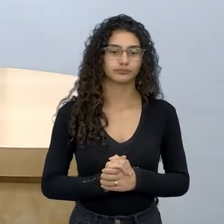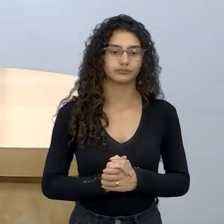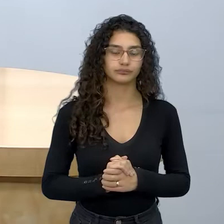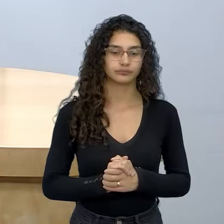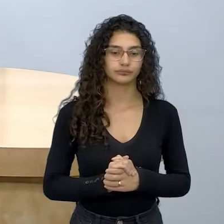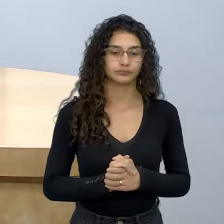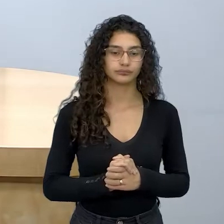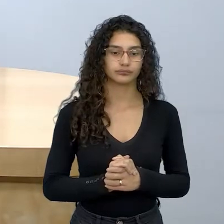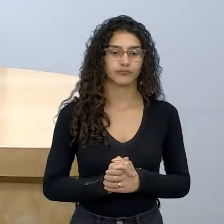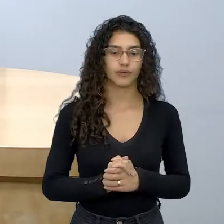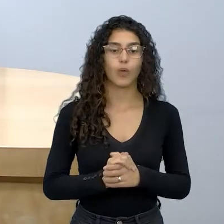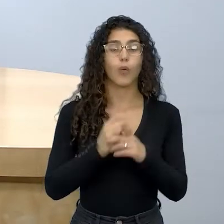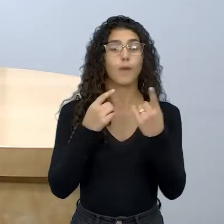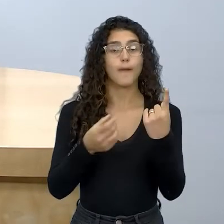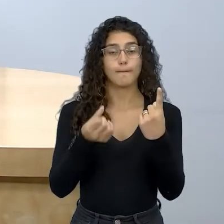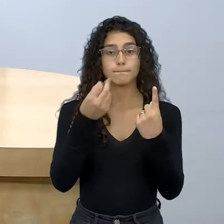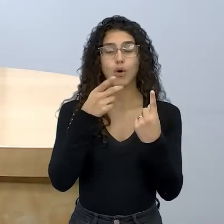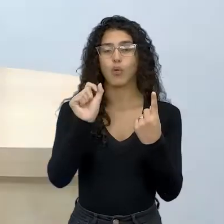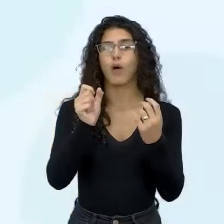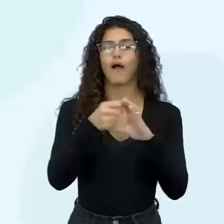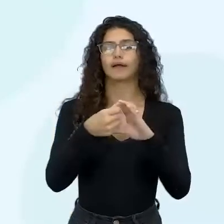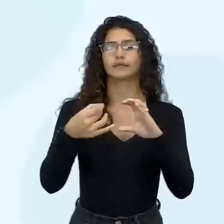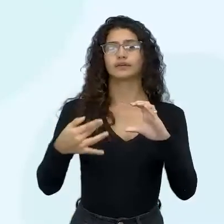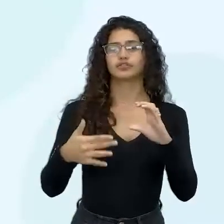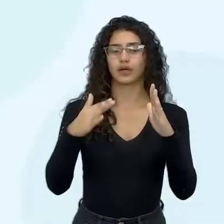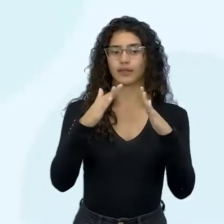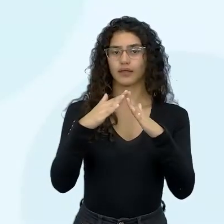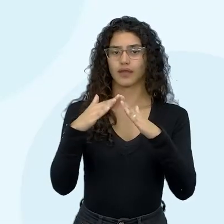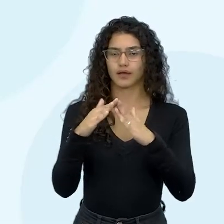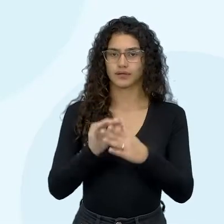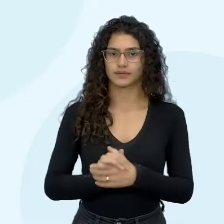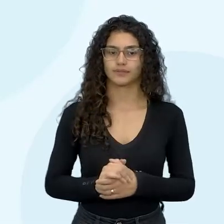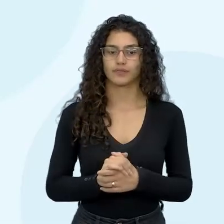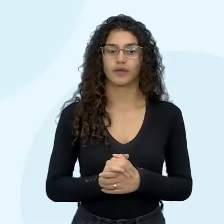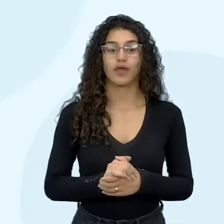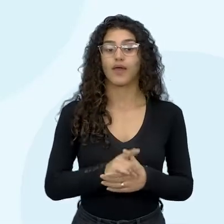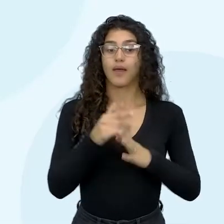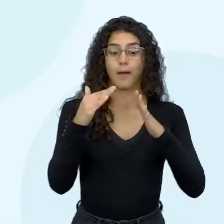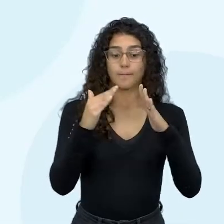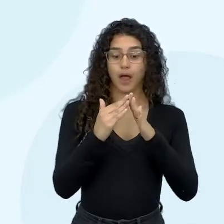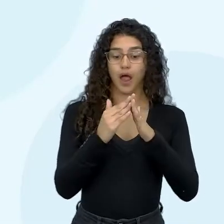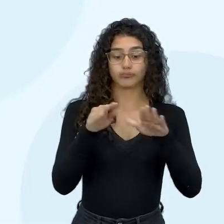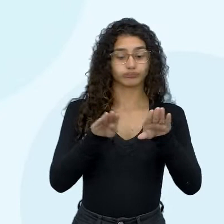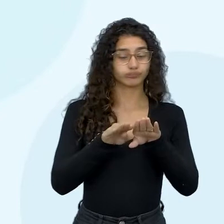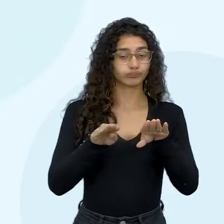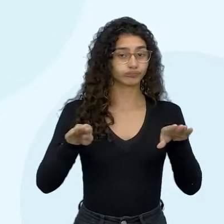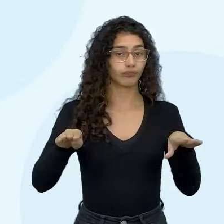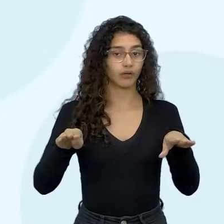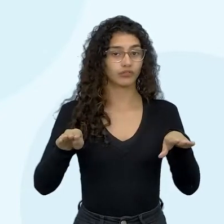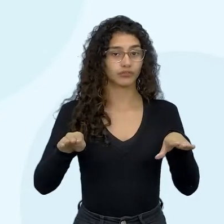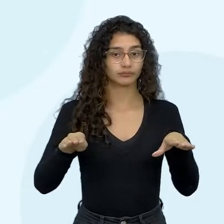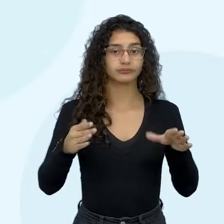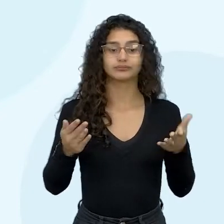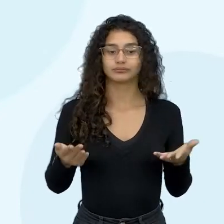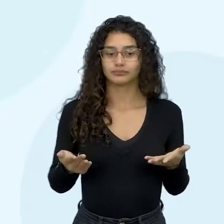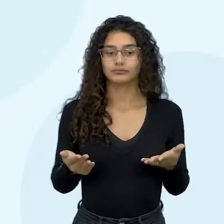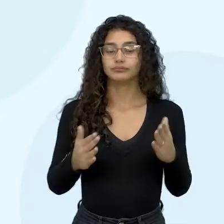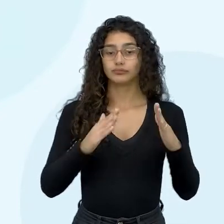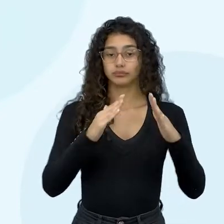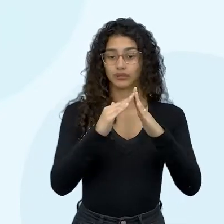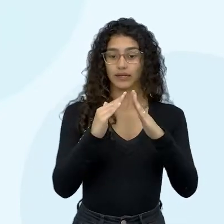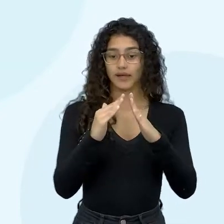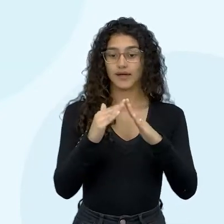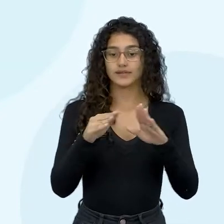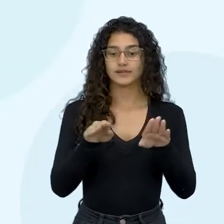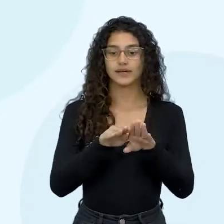das vantagens, quais são as características dessa casa, né? Ela é uma casa térrea, olha só. Casa térrea é